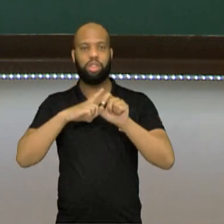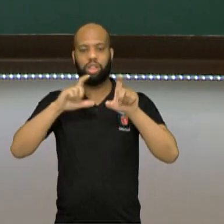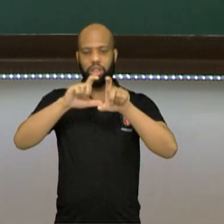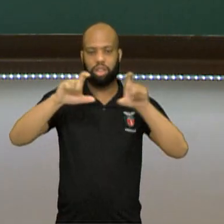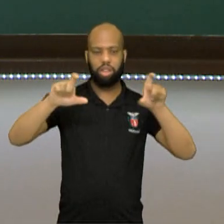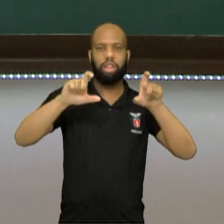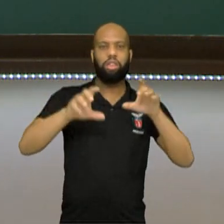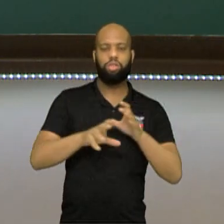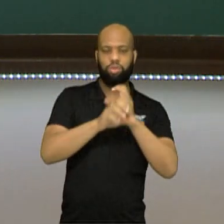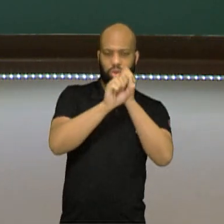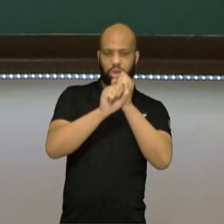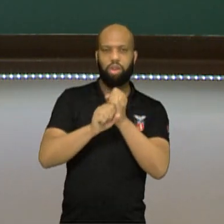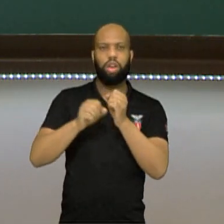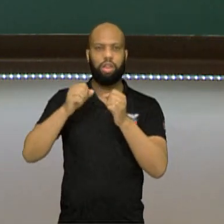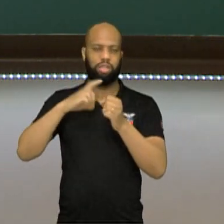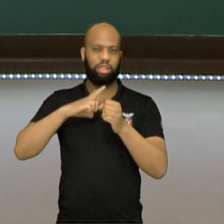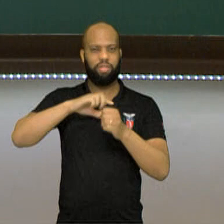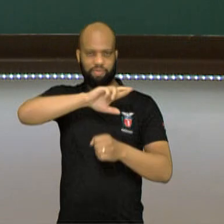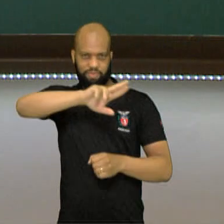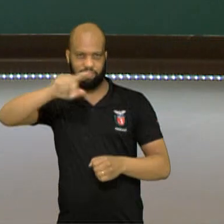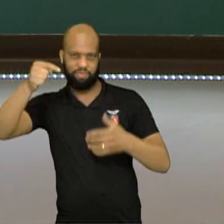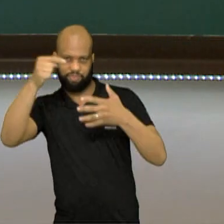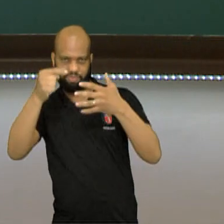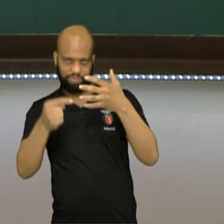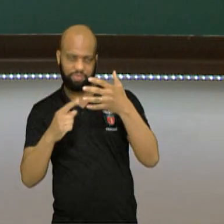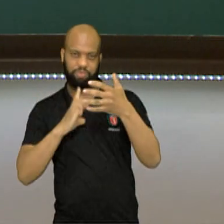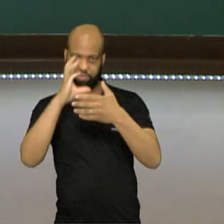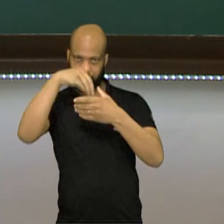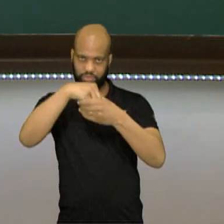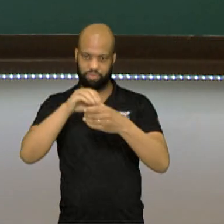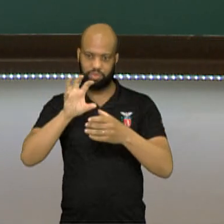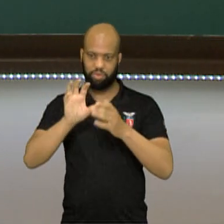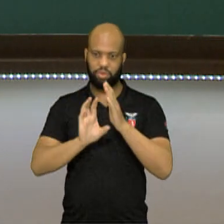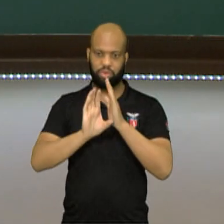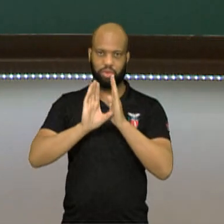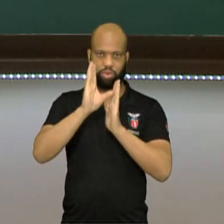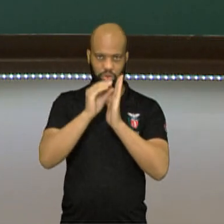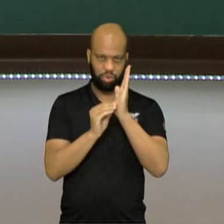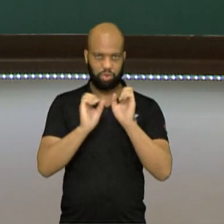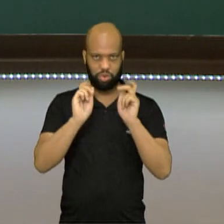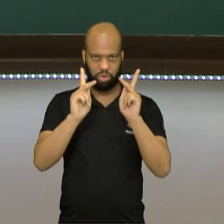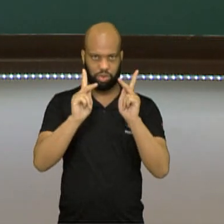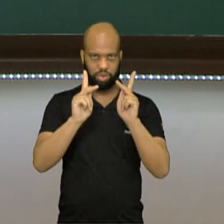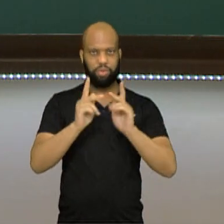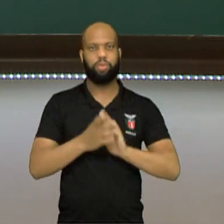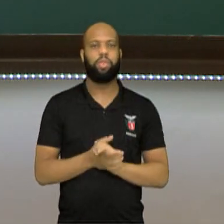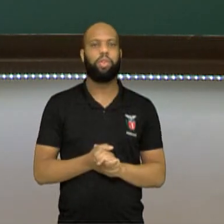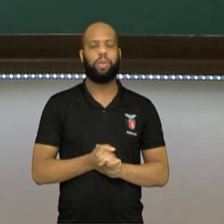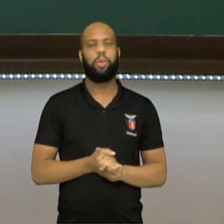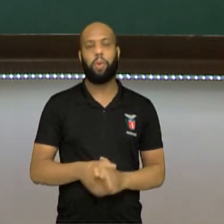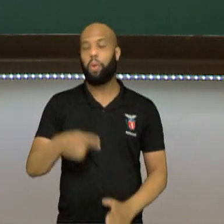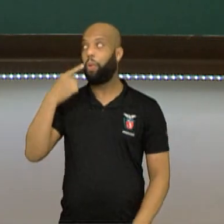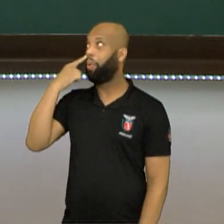operações numéricas e essas operações dentro da álgebra com as letras. O que esta aula nos